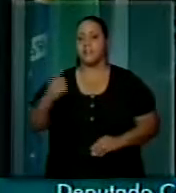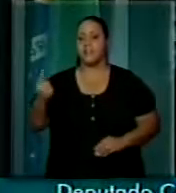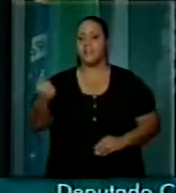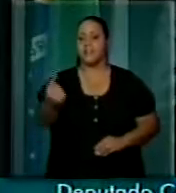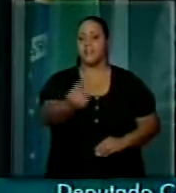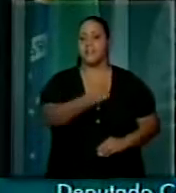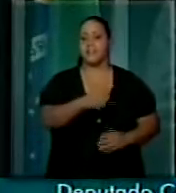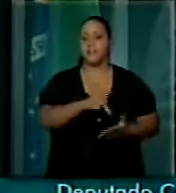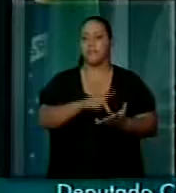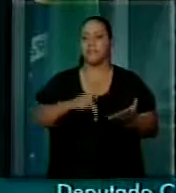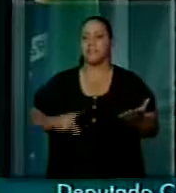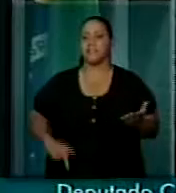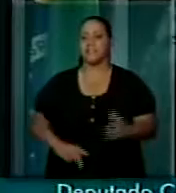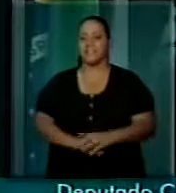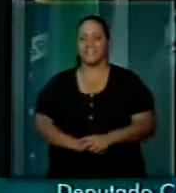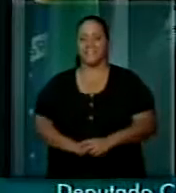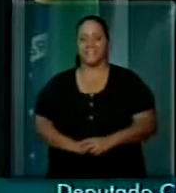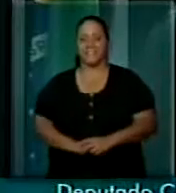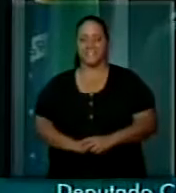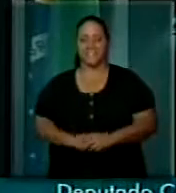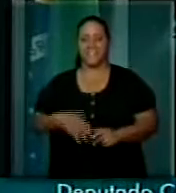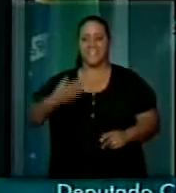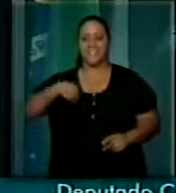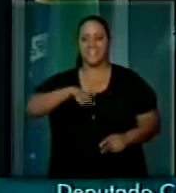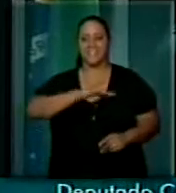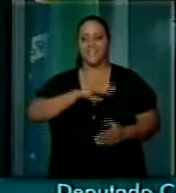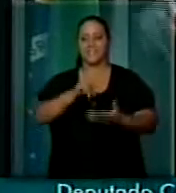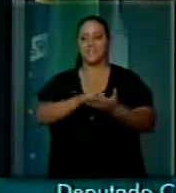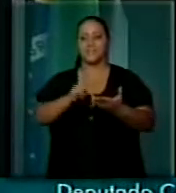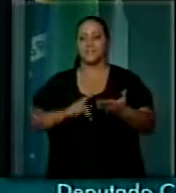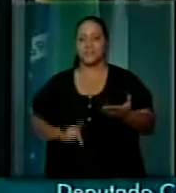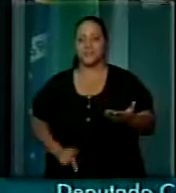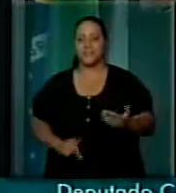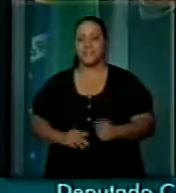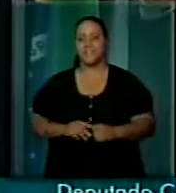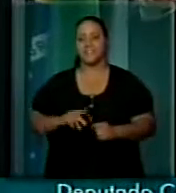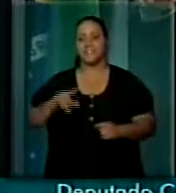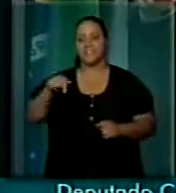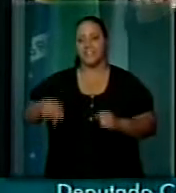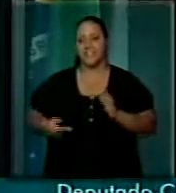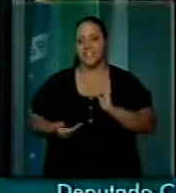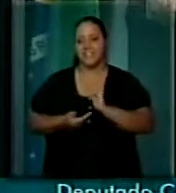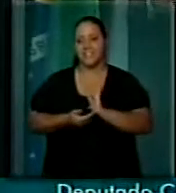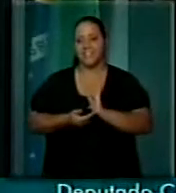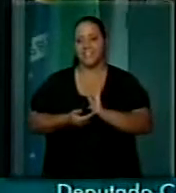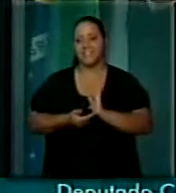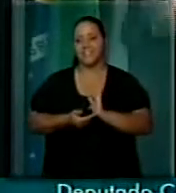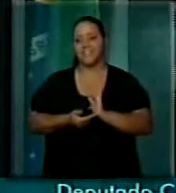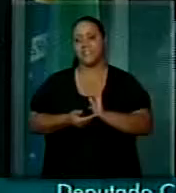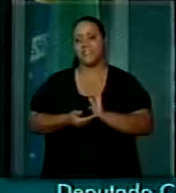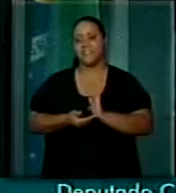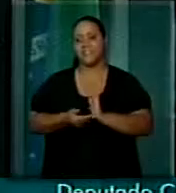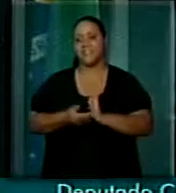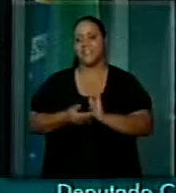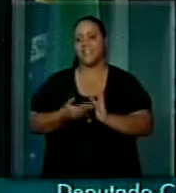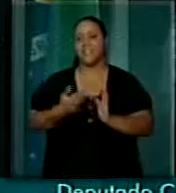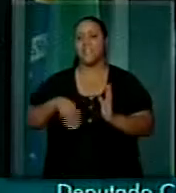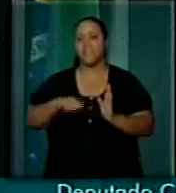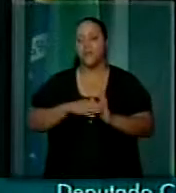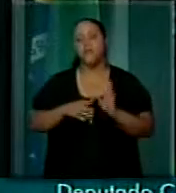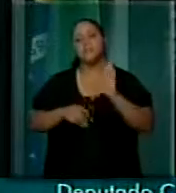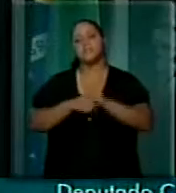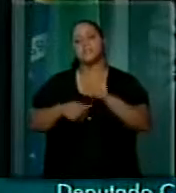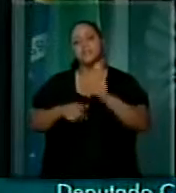de cada um desses projetos. Todos os projetos aqui na Câmara, nós contribuímos